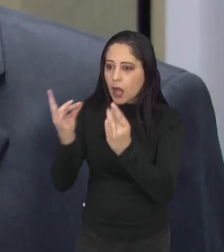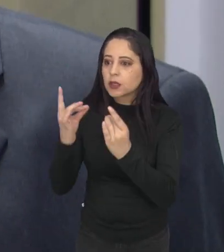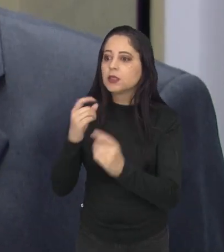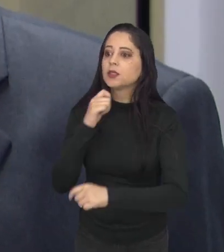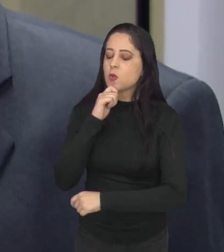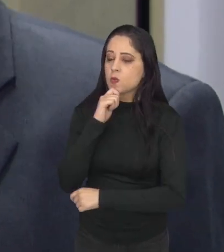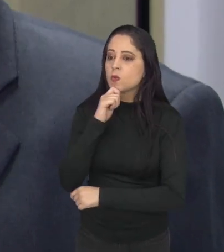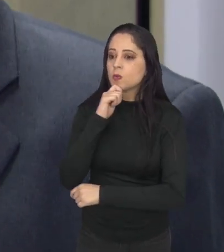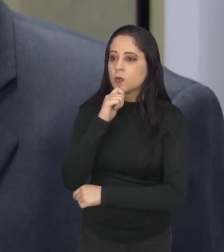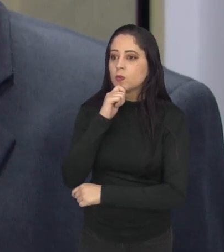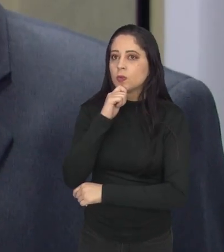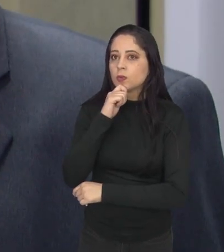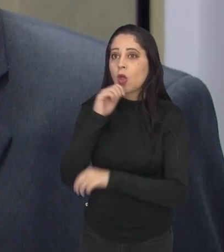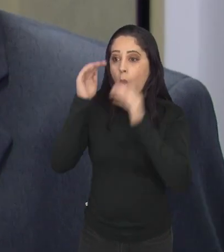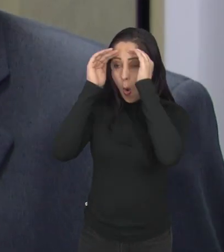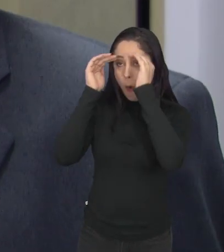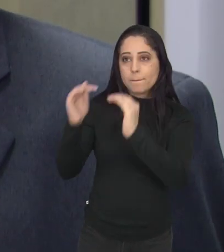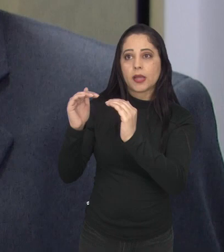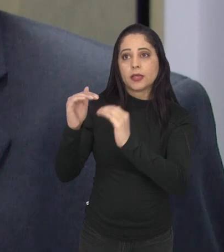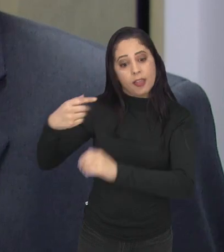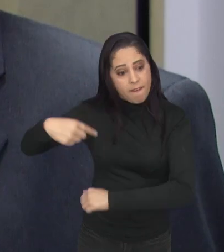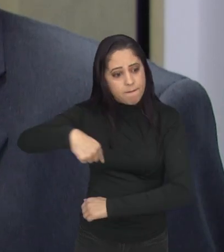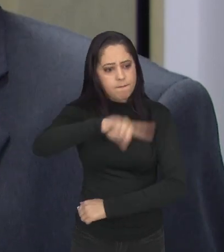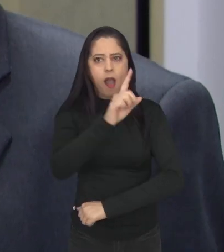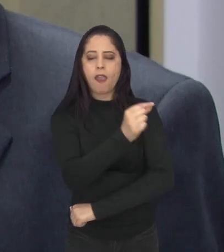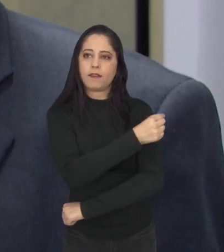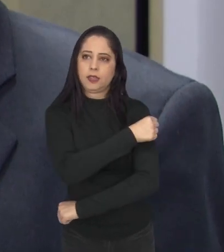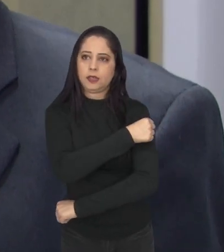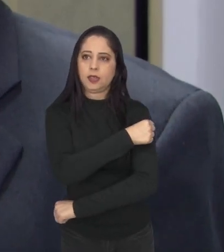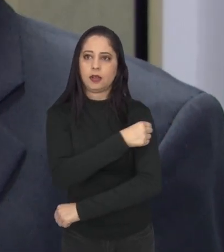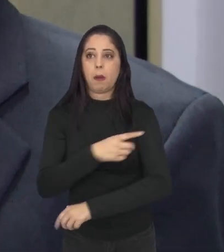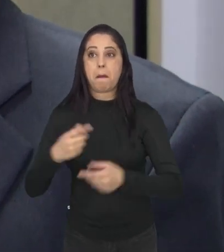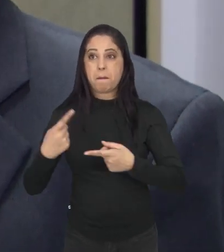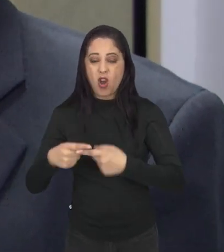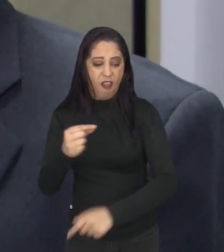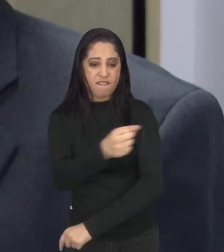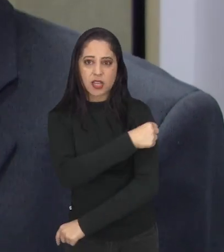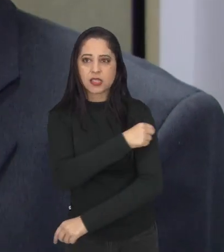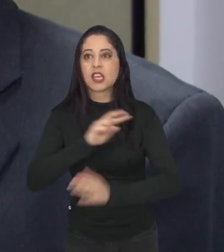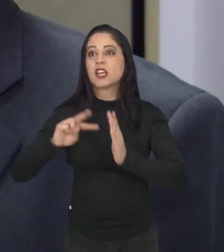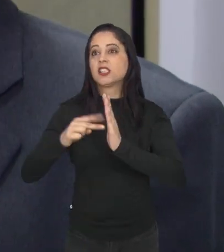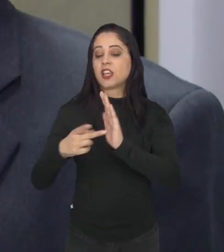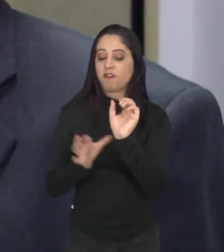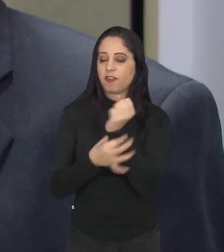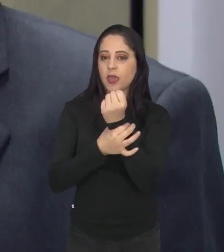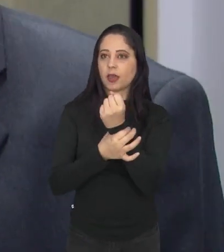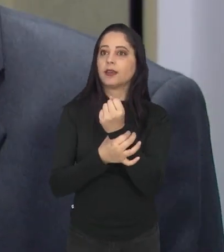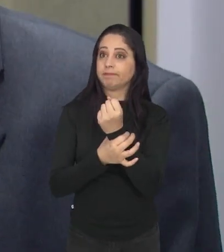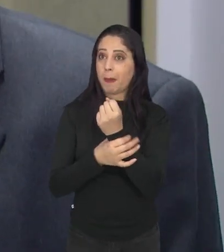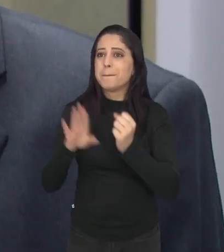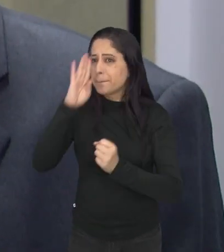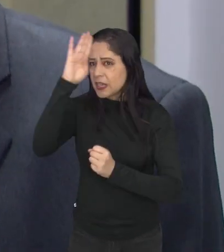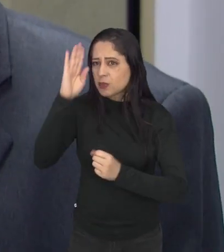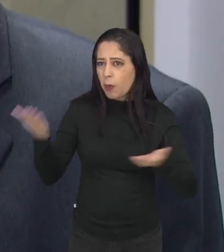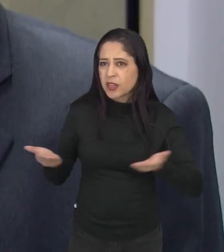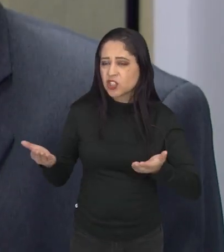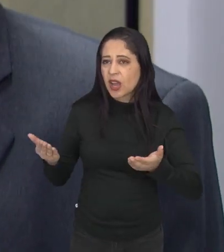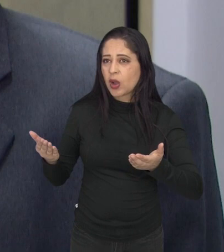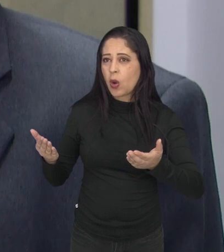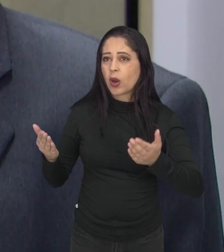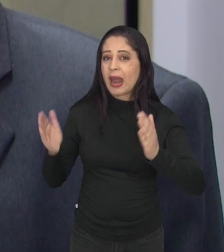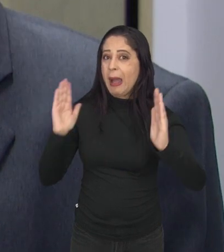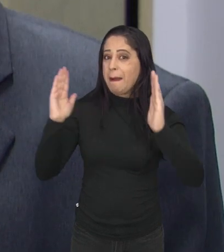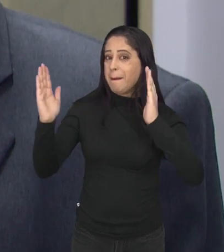uma atenção especial porque a vacinação é uma grande prevenção e principalmente como você falou nesse período agora de frio